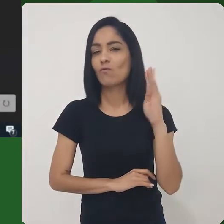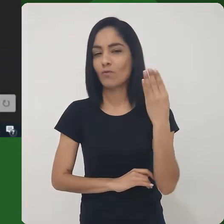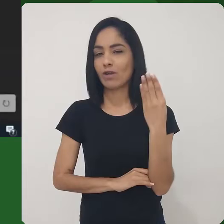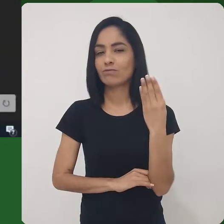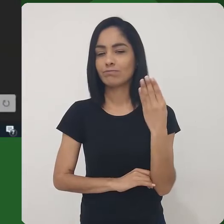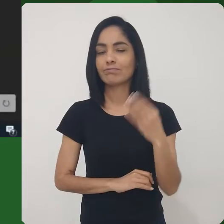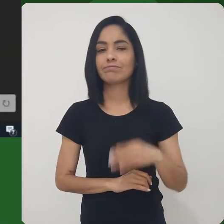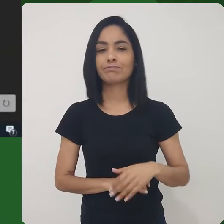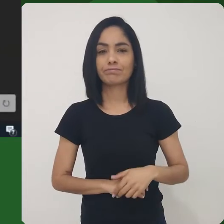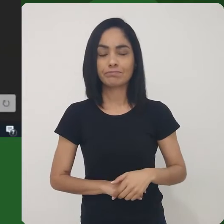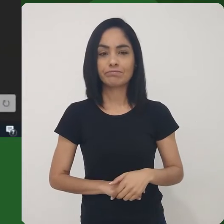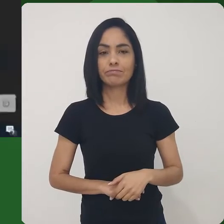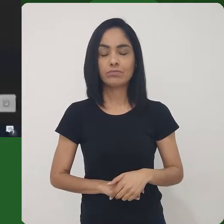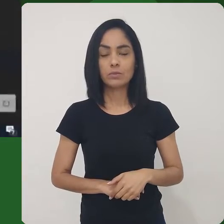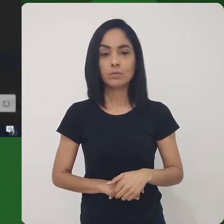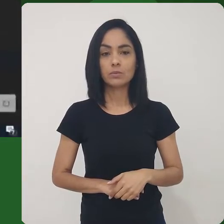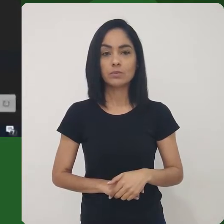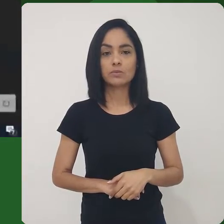de fraude.